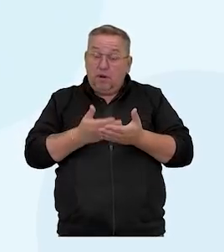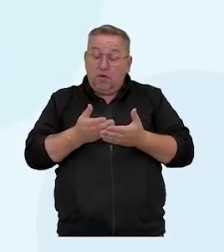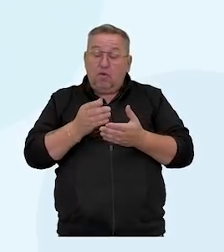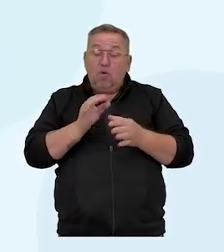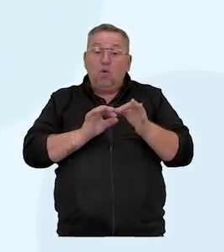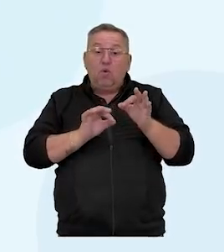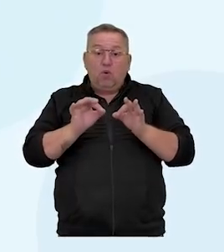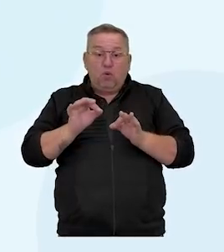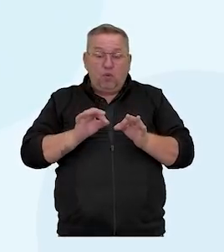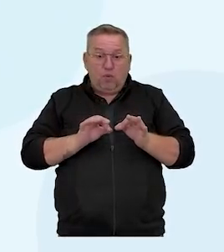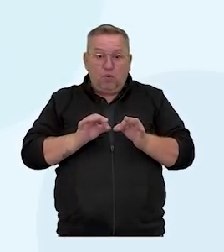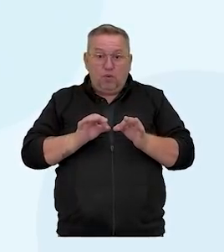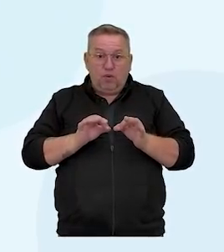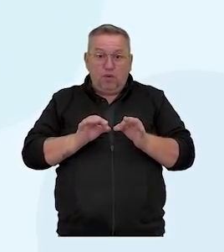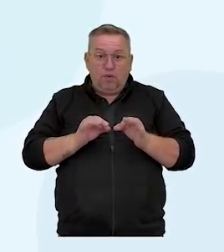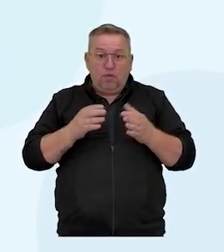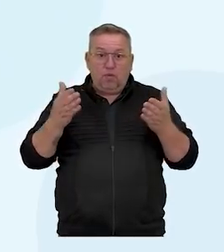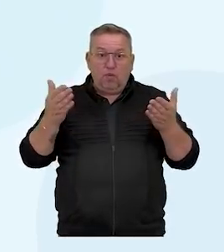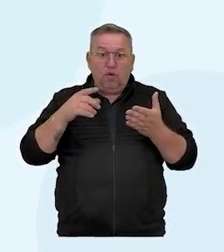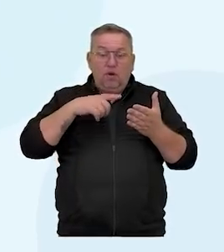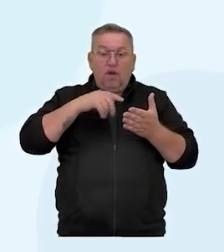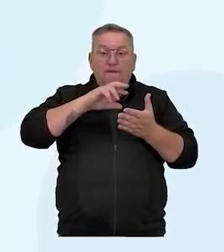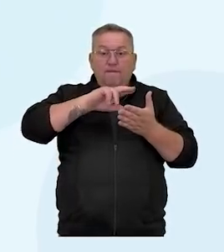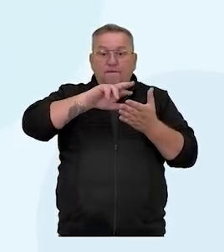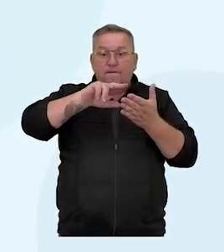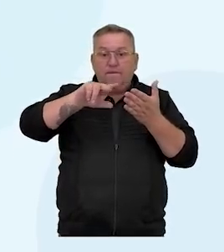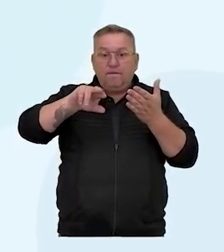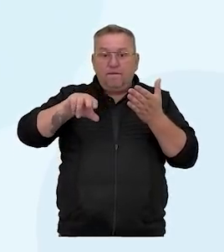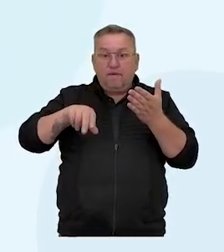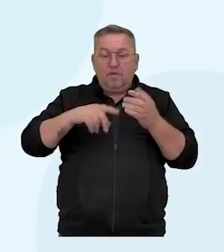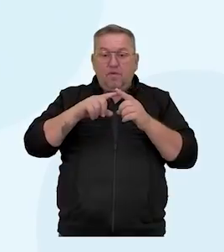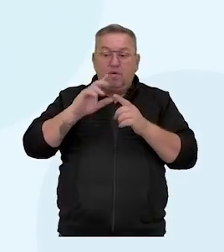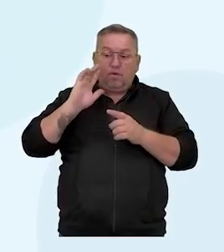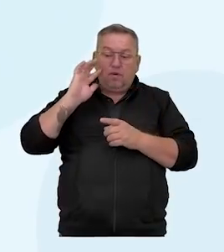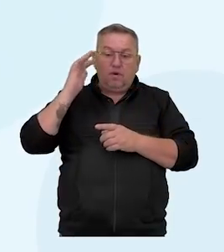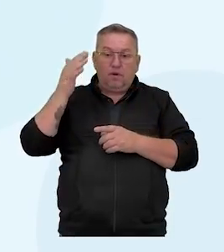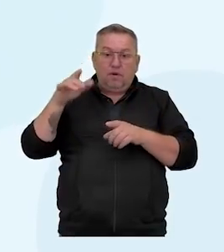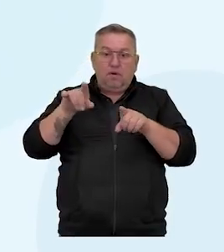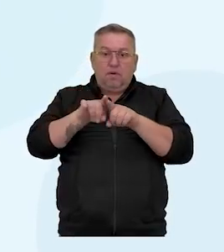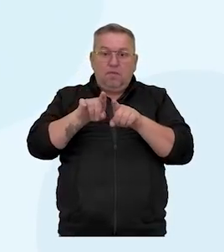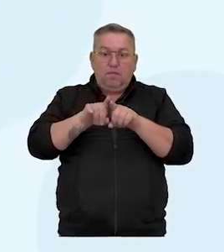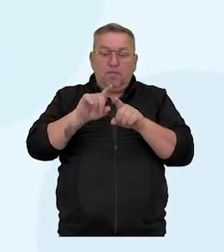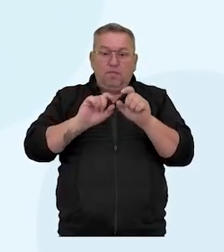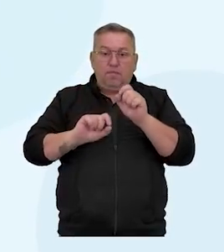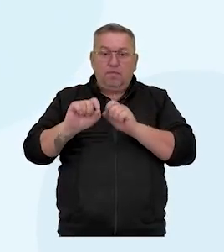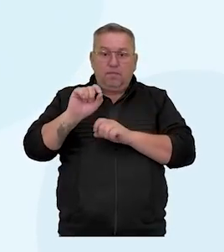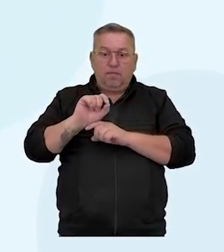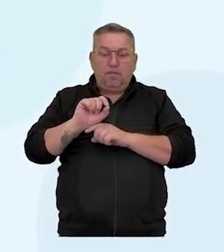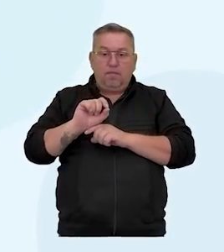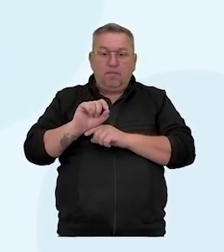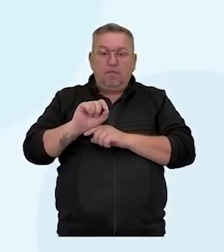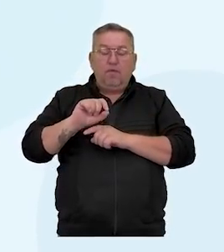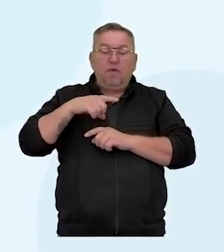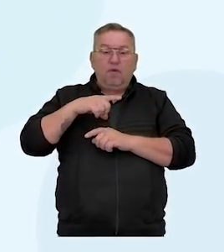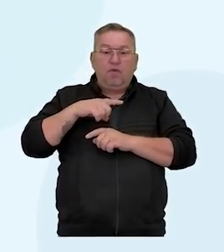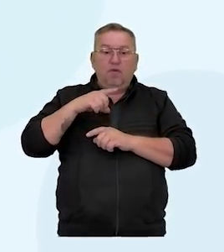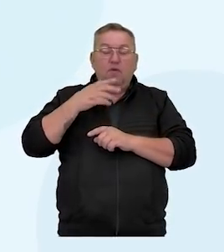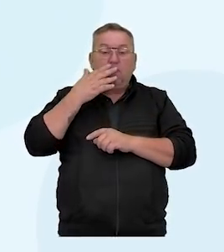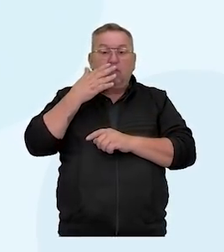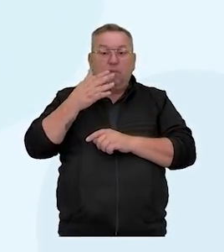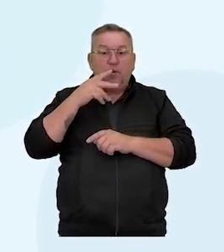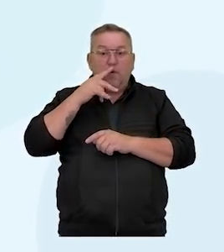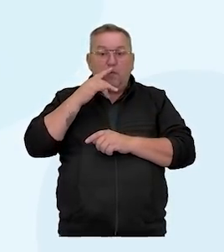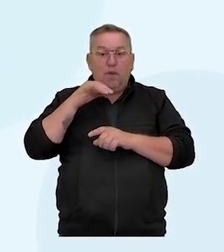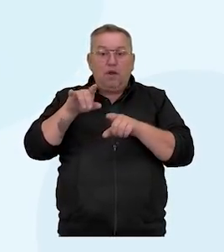controle muitas vezes, né? Mas hoje a gente tem vários programas aí, né, inclusive de livre acesso aos pais, que